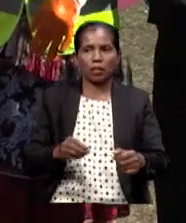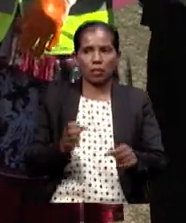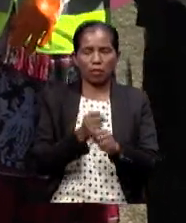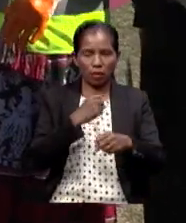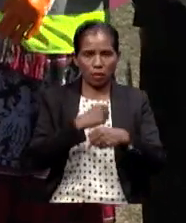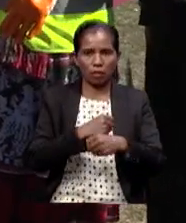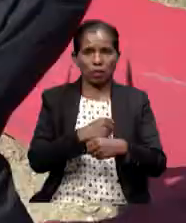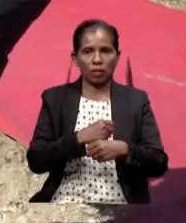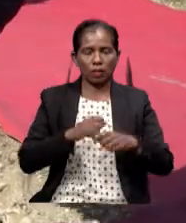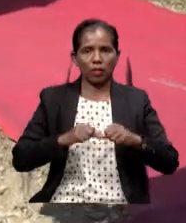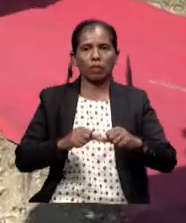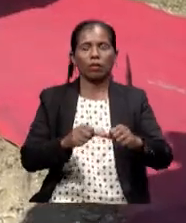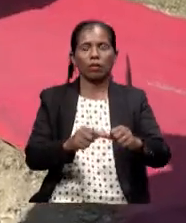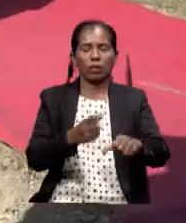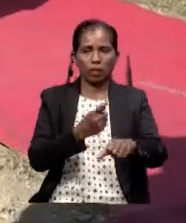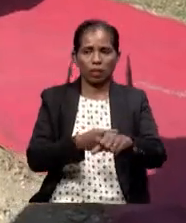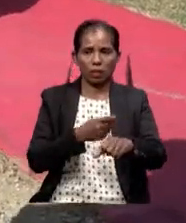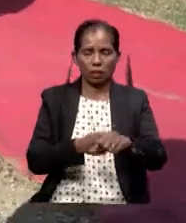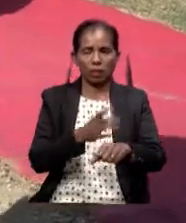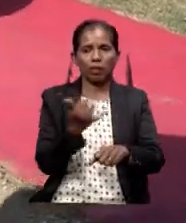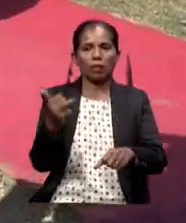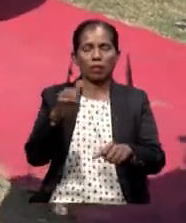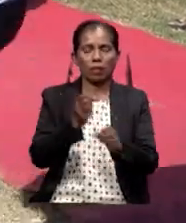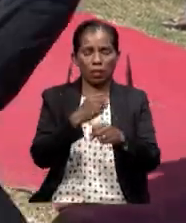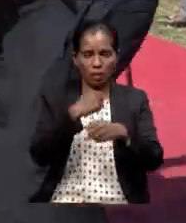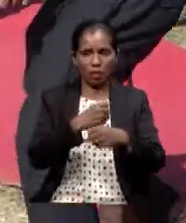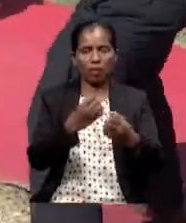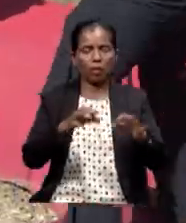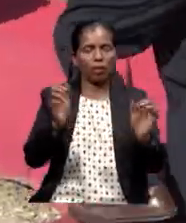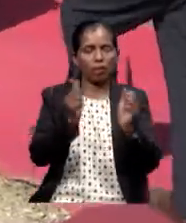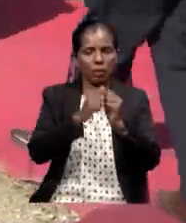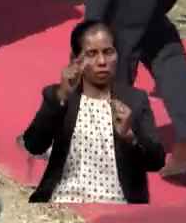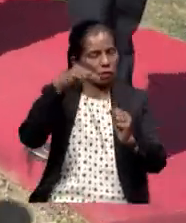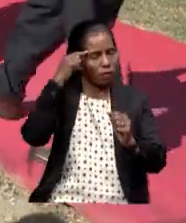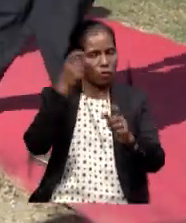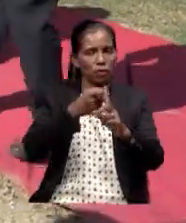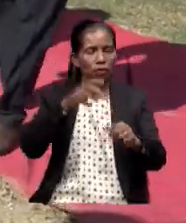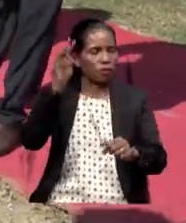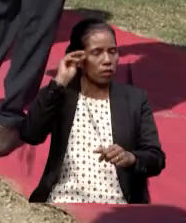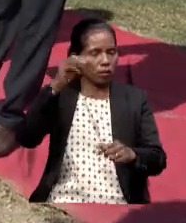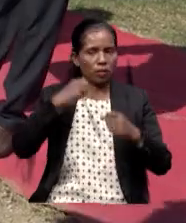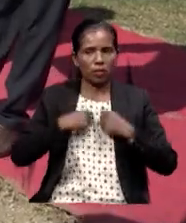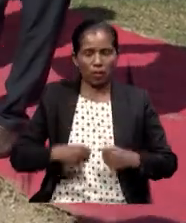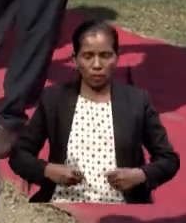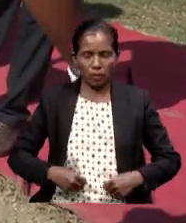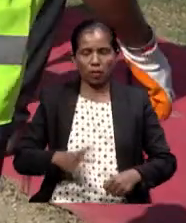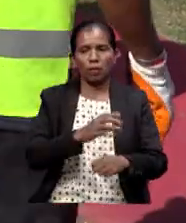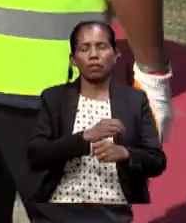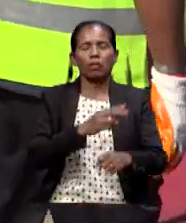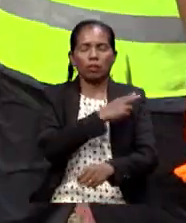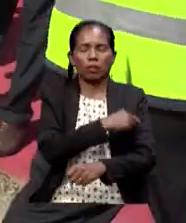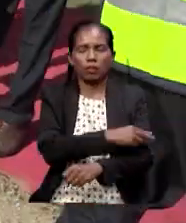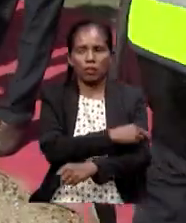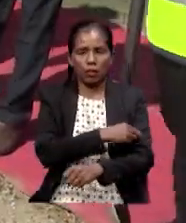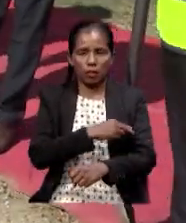Corporation, atu cumpre tempo no contrato nebe makhala ona ho governo, liu si ministério saudi ba construção hospital